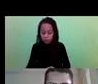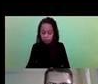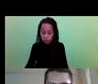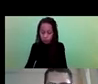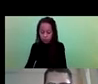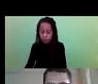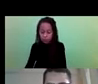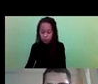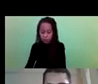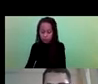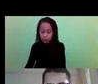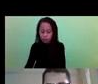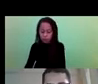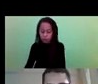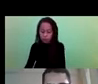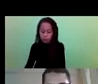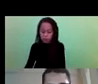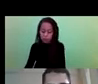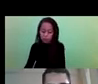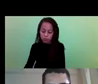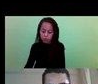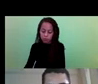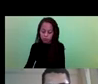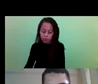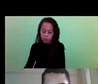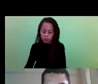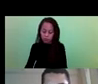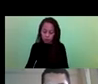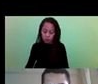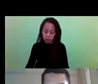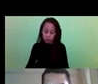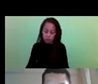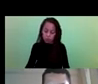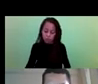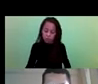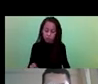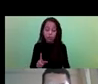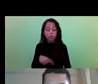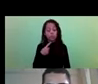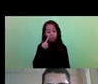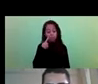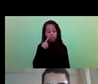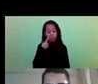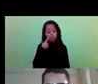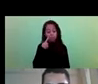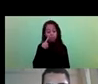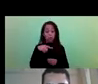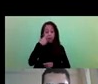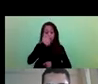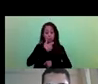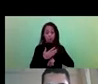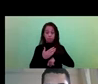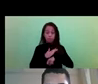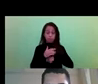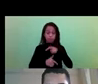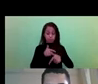vamos perceber que as nossas práticas, né, as